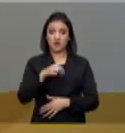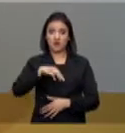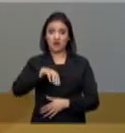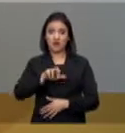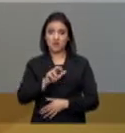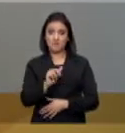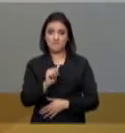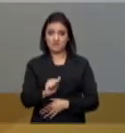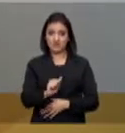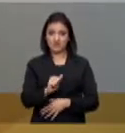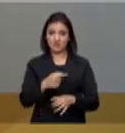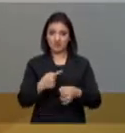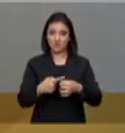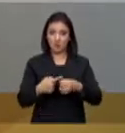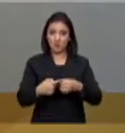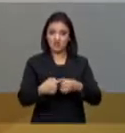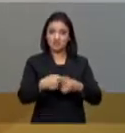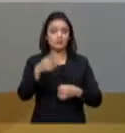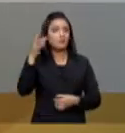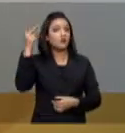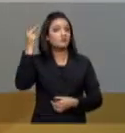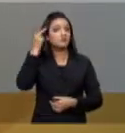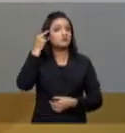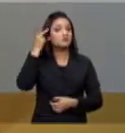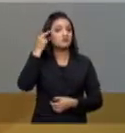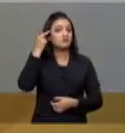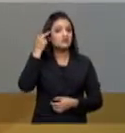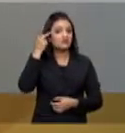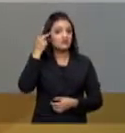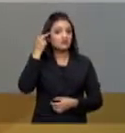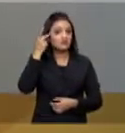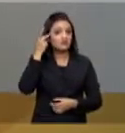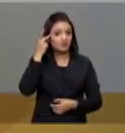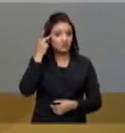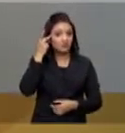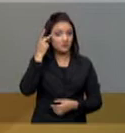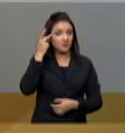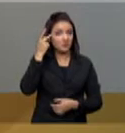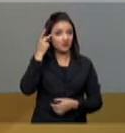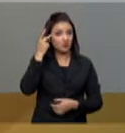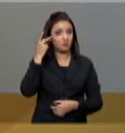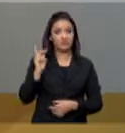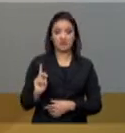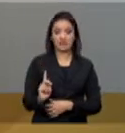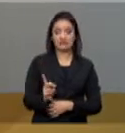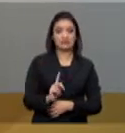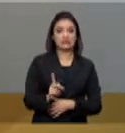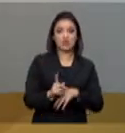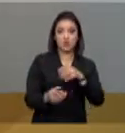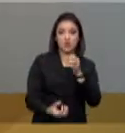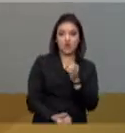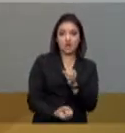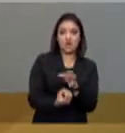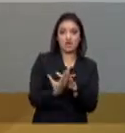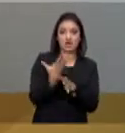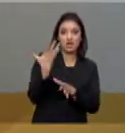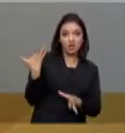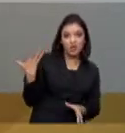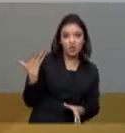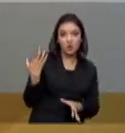Municipal de São Paulo por não ter, aspas, criado, instituído